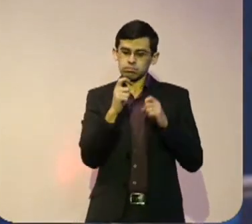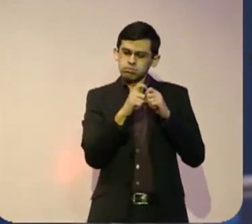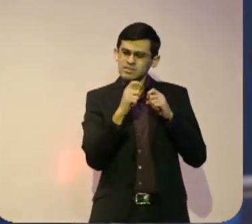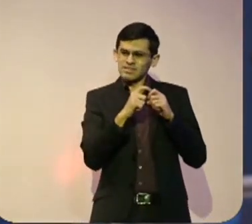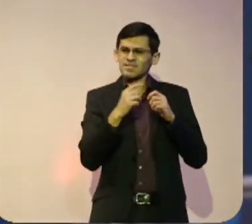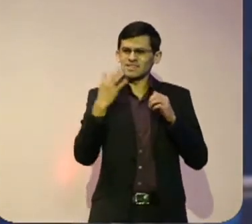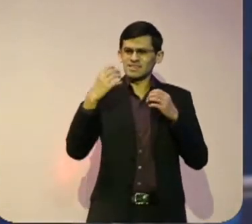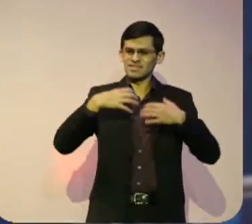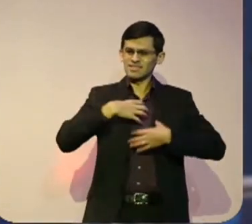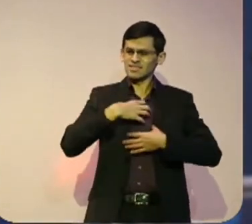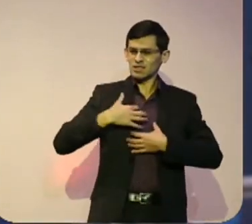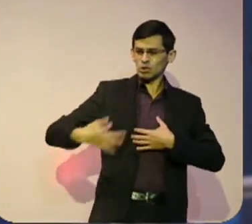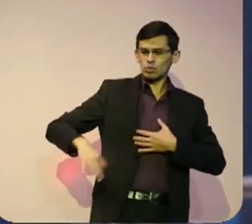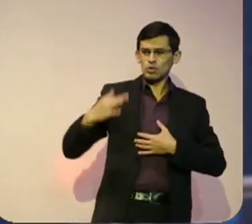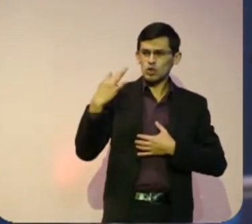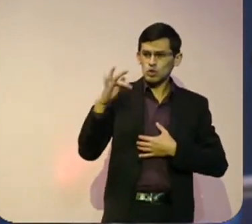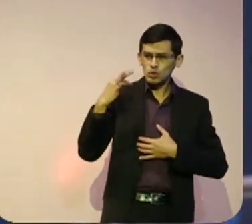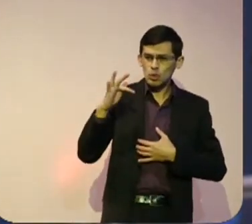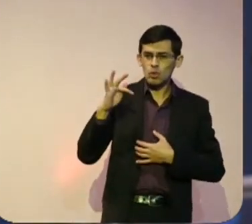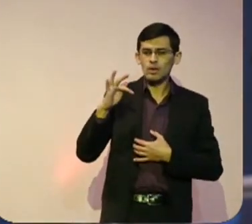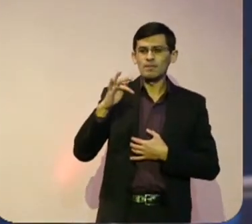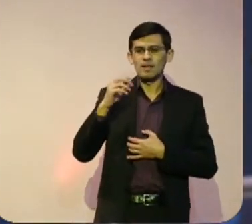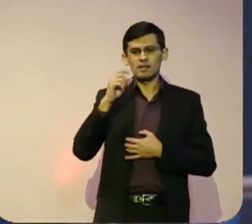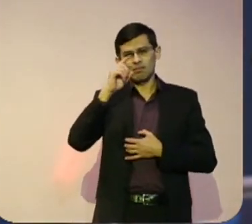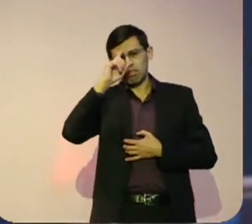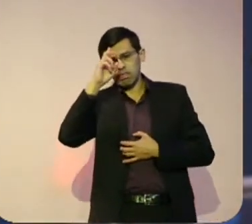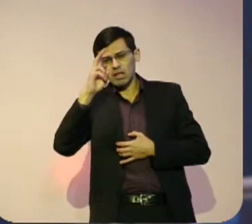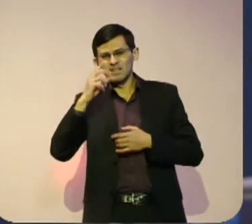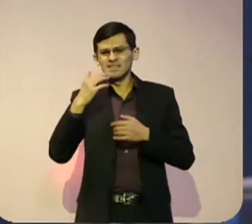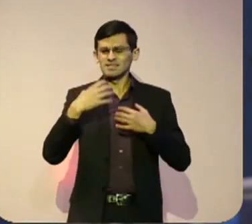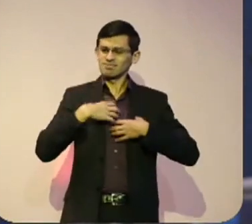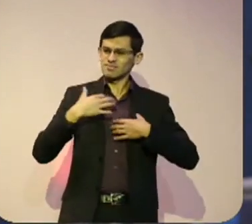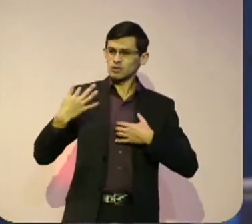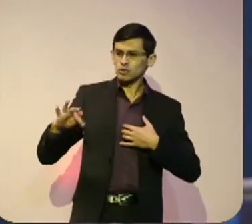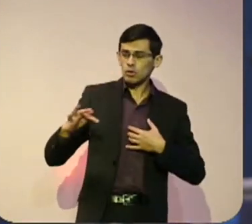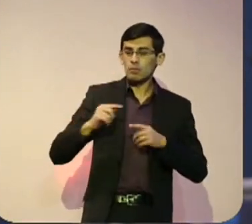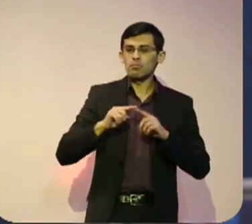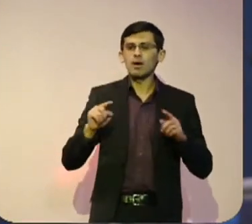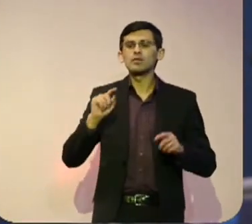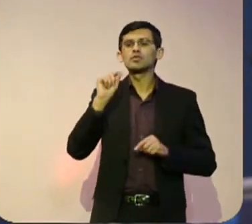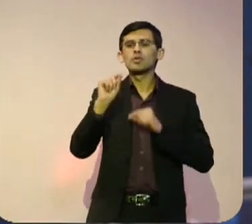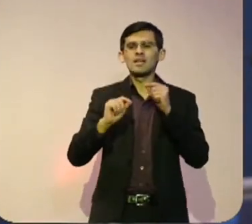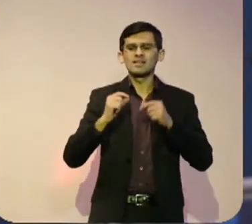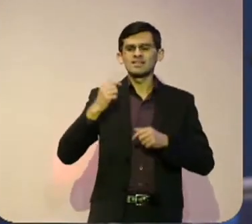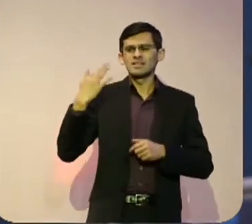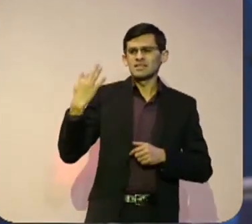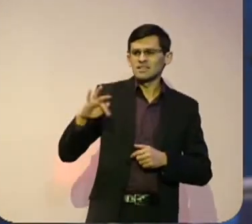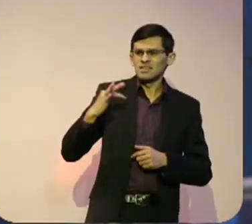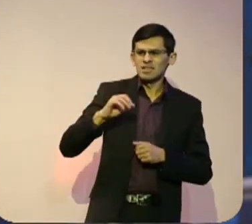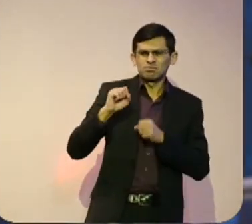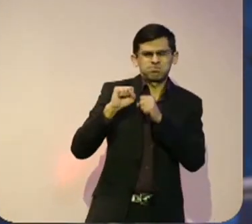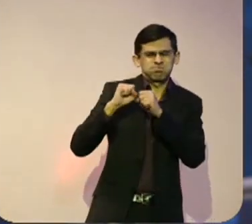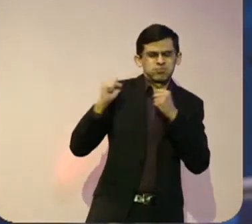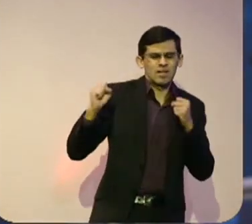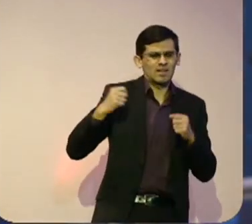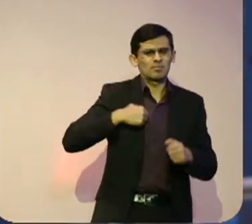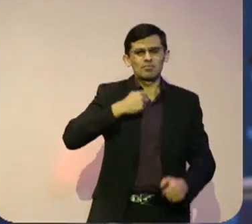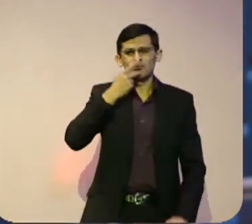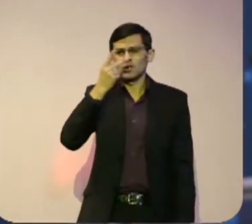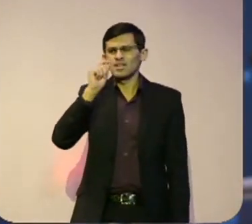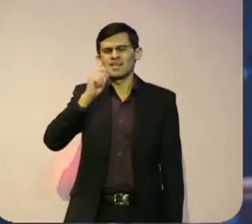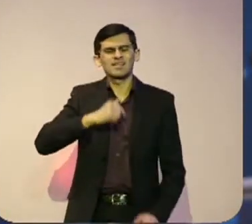pouco de dor, né? Está ainda vivendo os primeiros dias ali com dor. E chegou uma hora que a dor estava grande e ela disse, eu vou